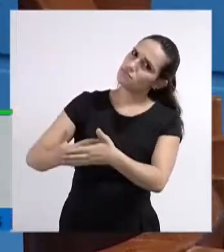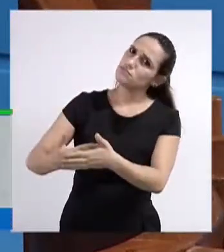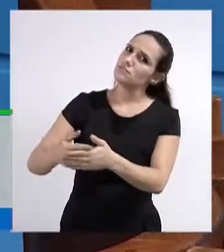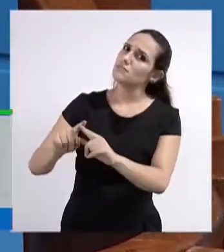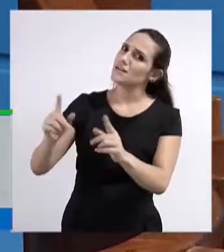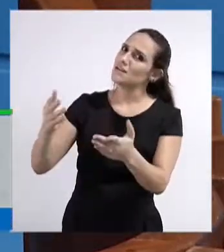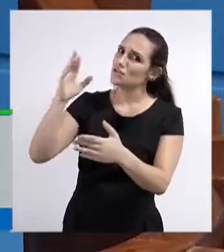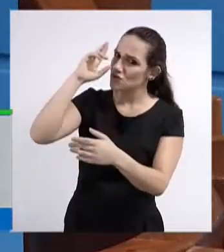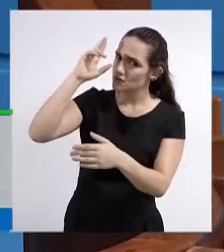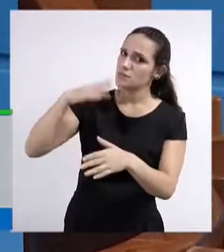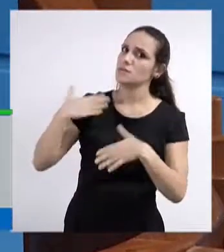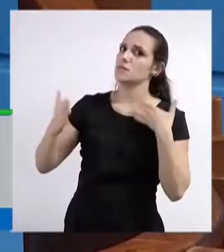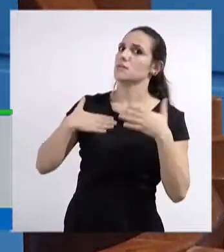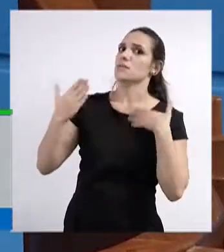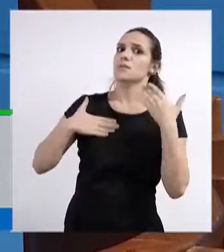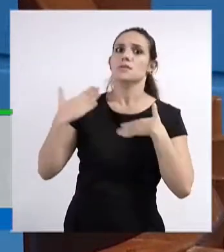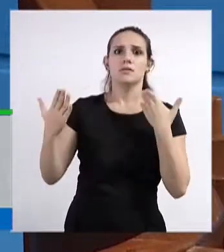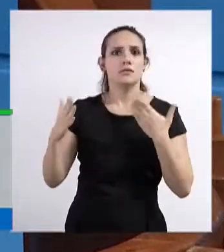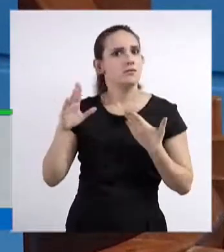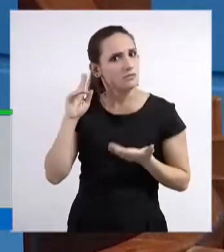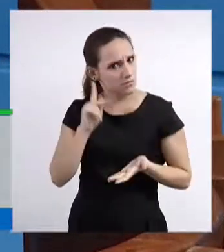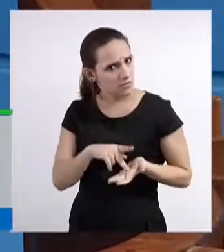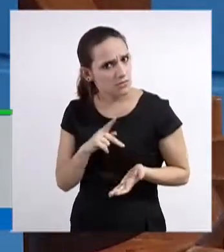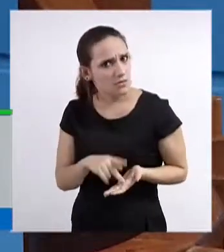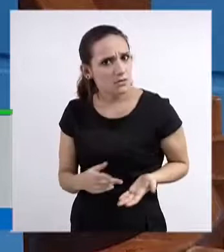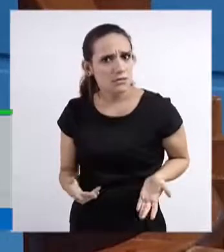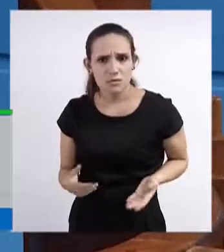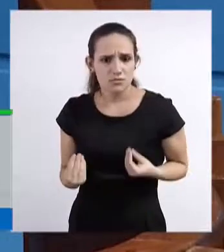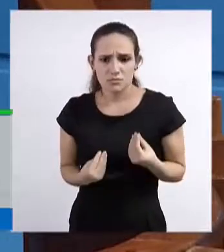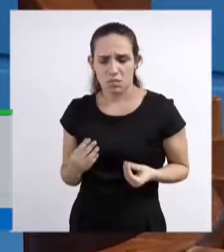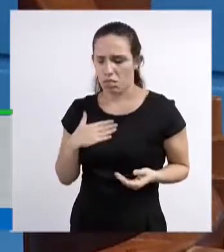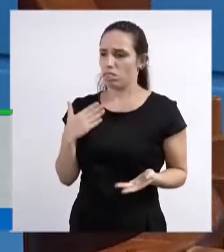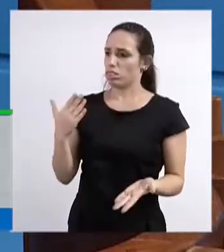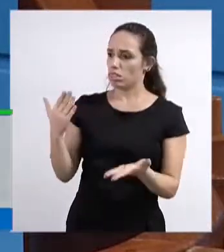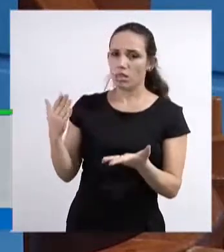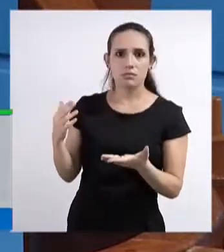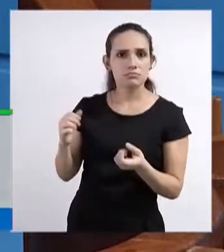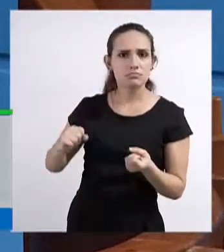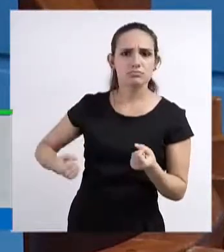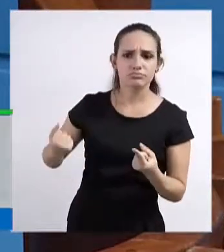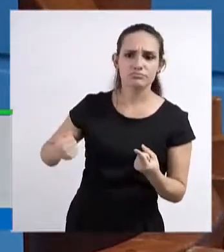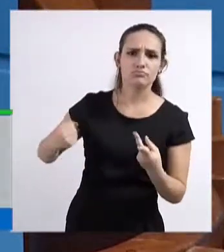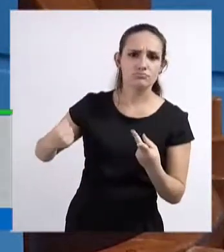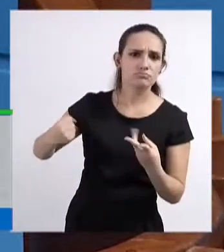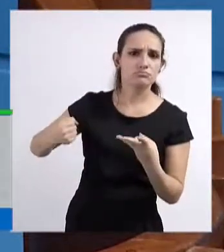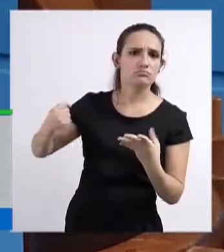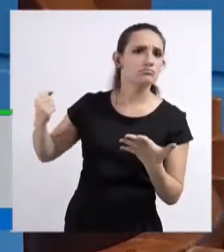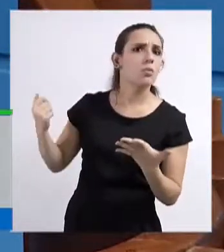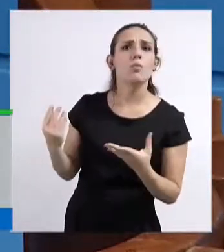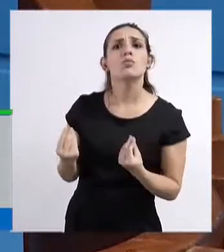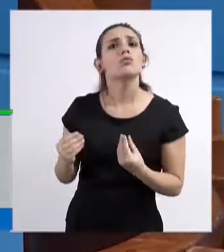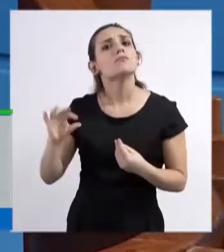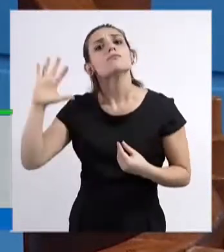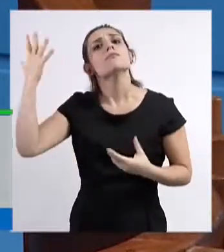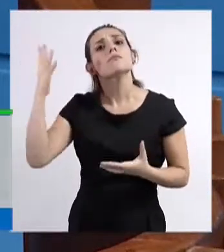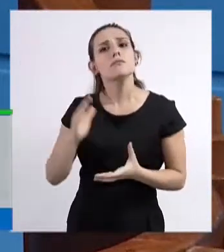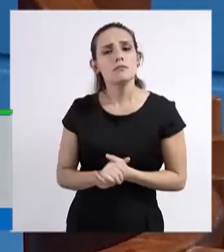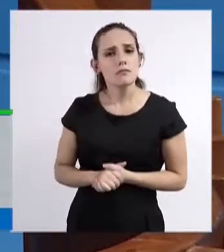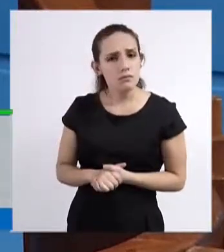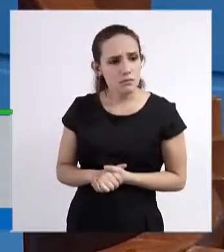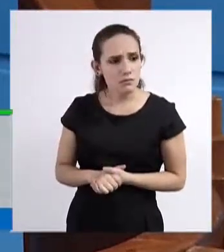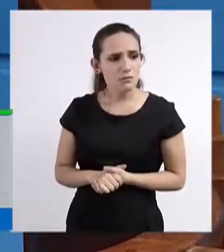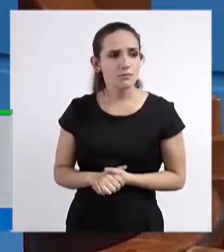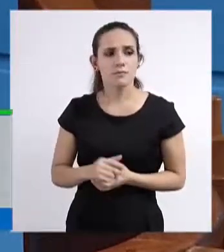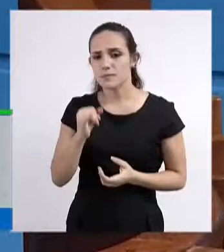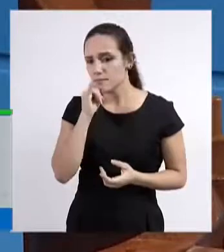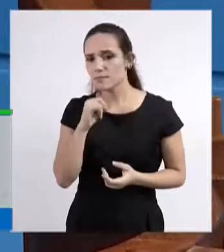os pecuaristas. É uma realidade que vem assustando e invade, inclusive, outras searas, não só da criminalidade,